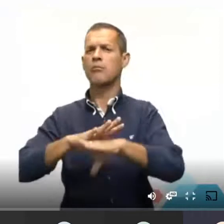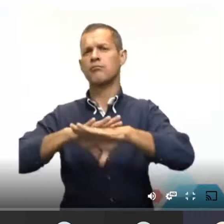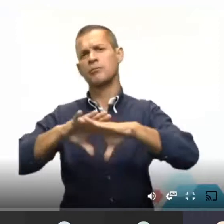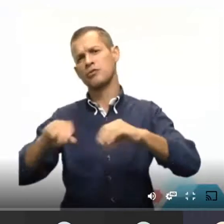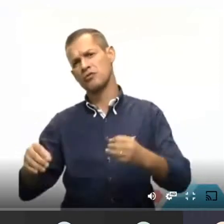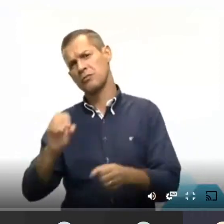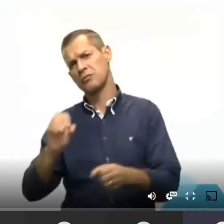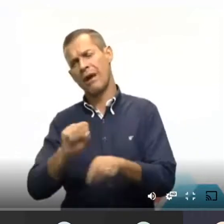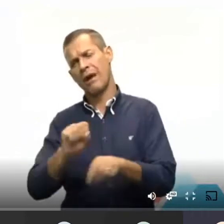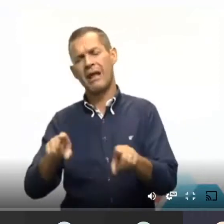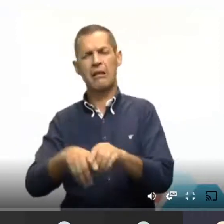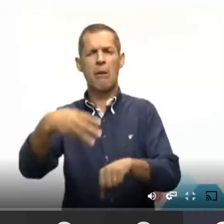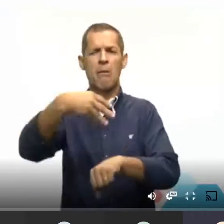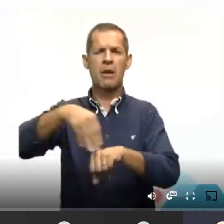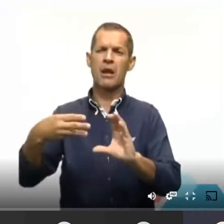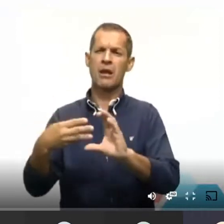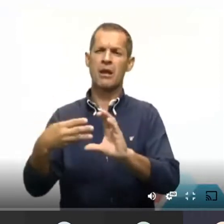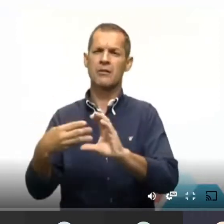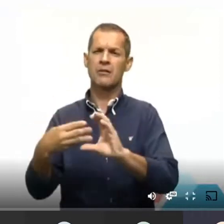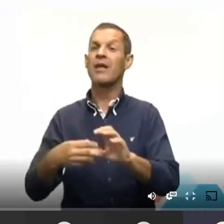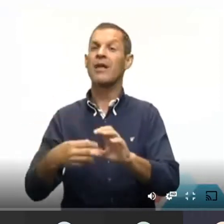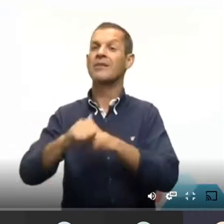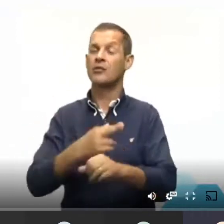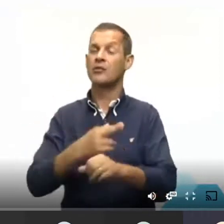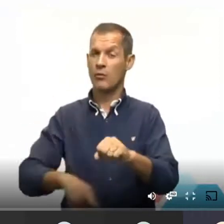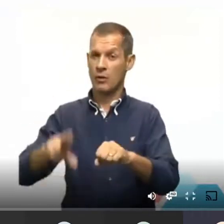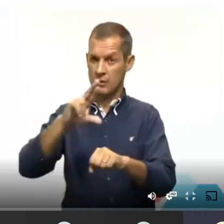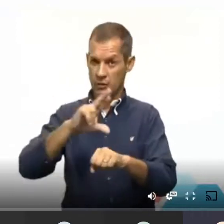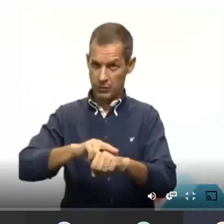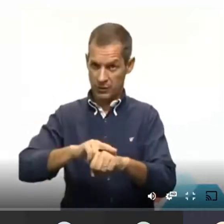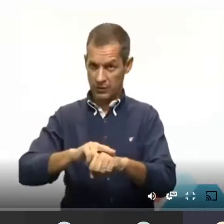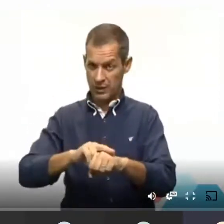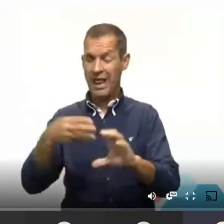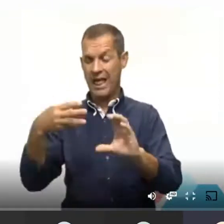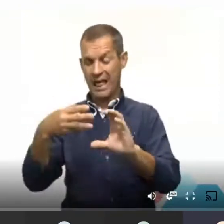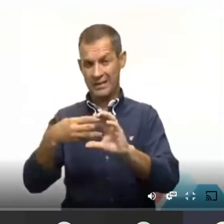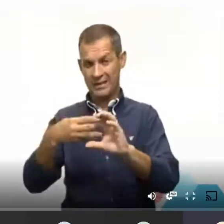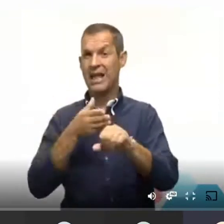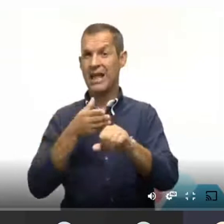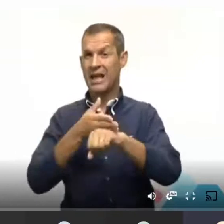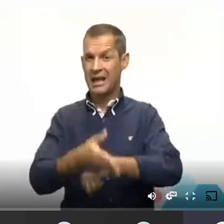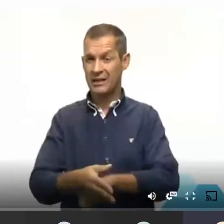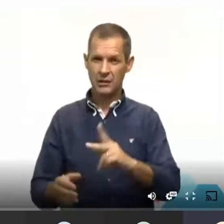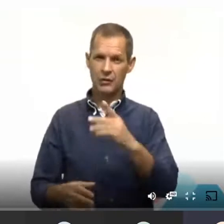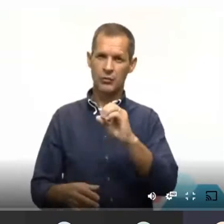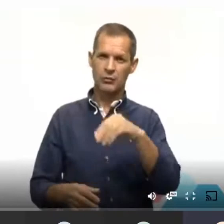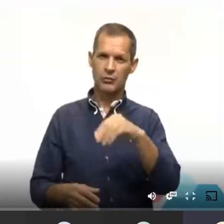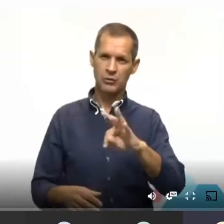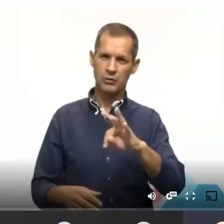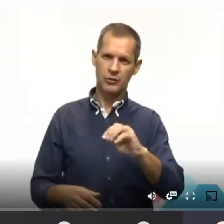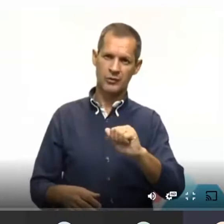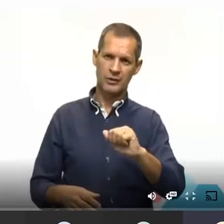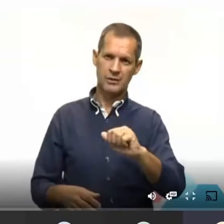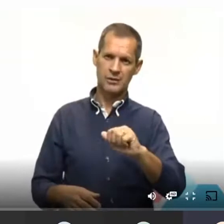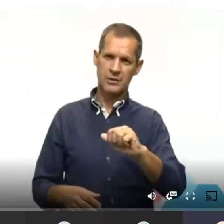pode cessar e a lesão celular acaba se tornando reversível, onde a célula entra em homeostasia de